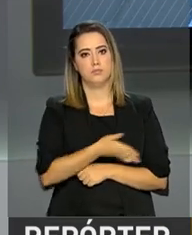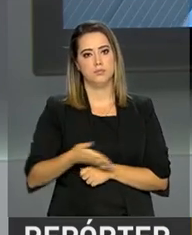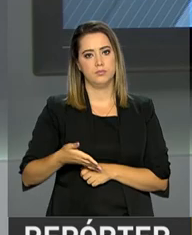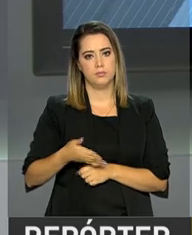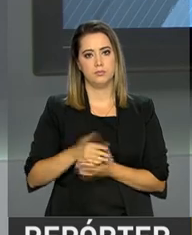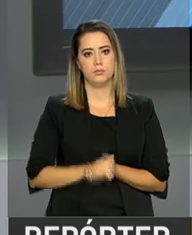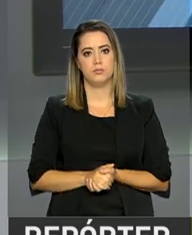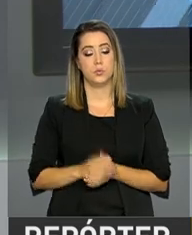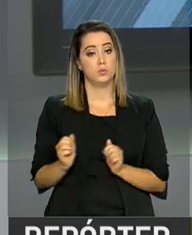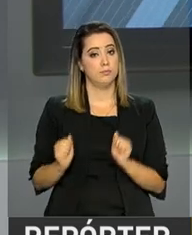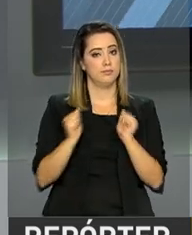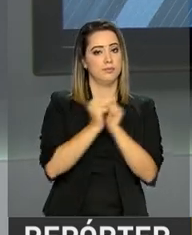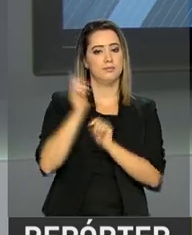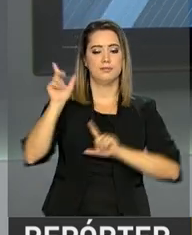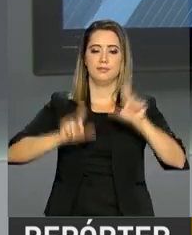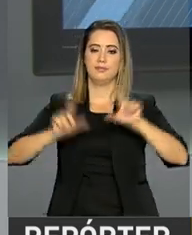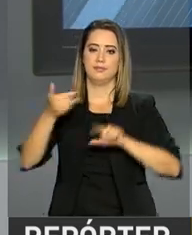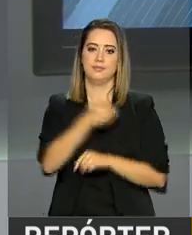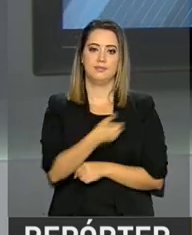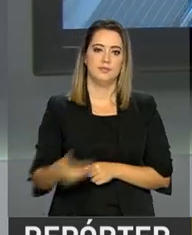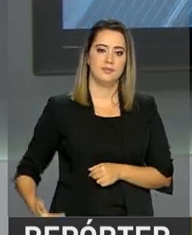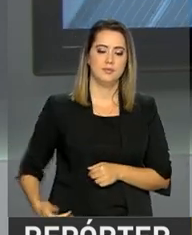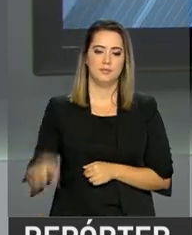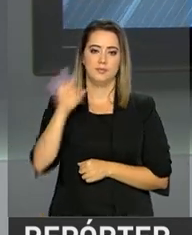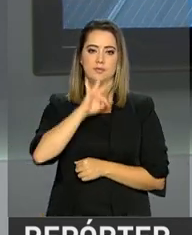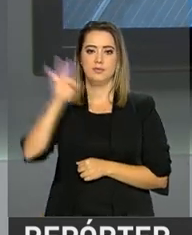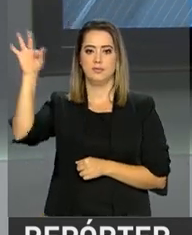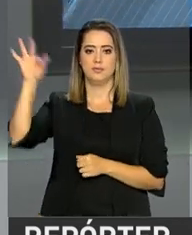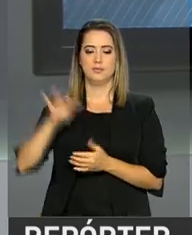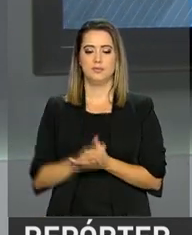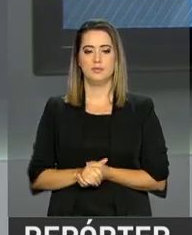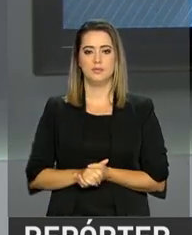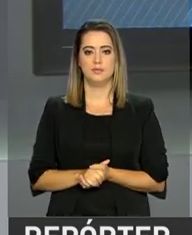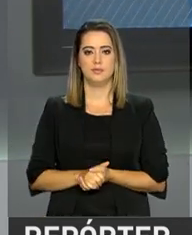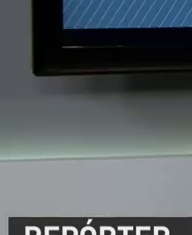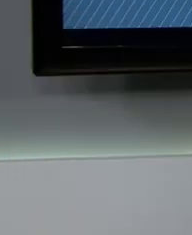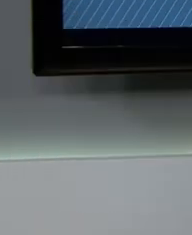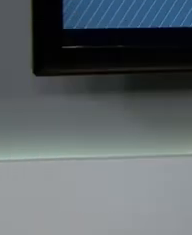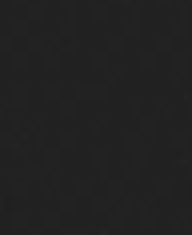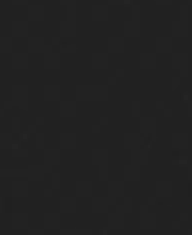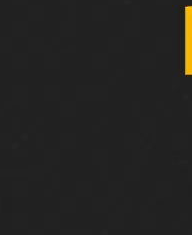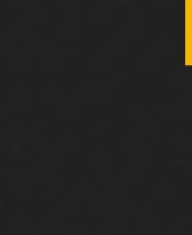nbr na internet continue com a gente na nbr a tv do governo federal